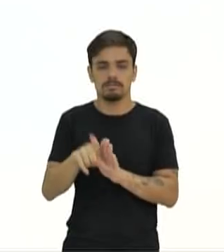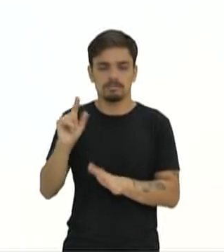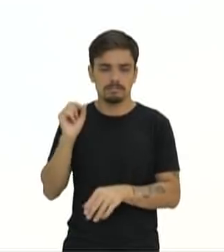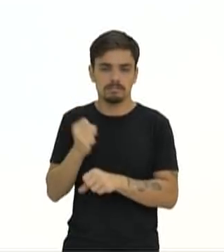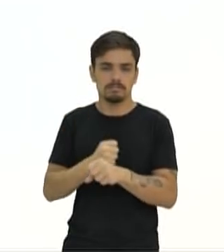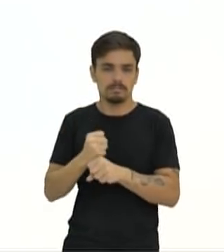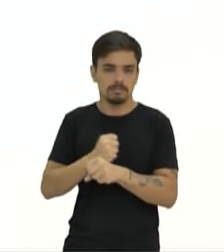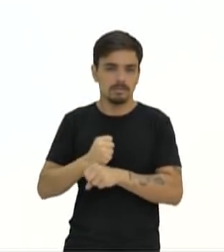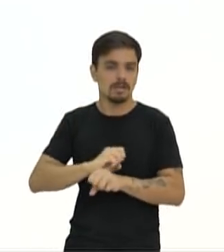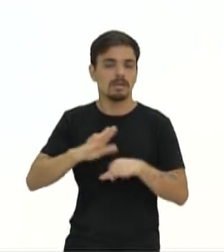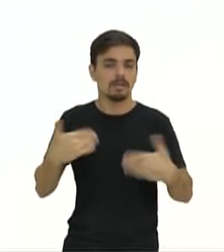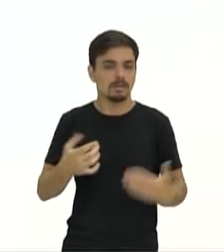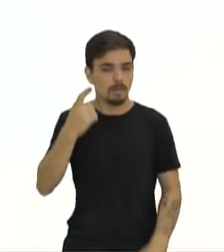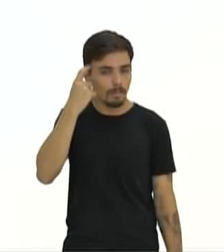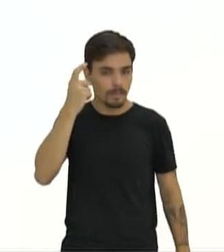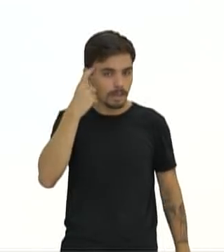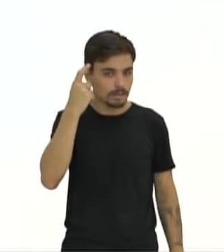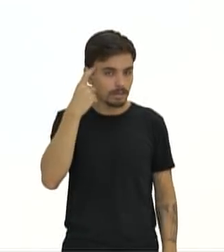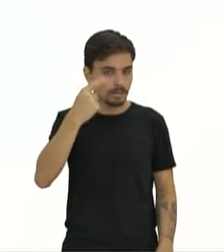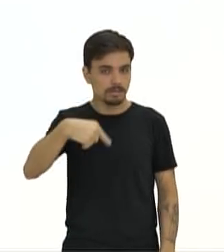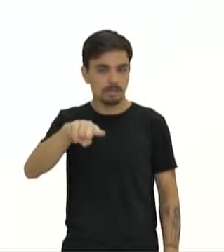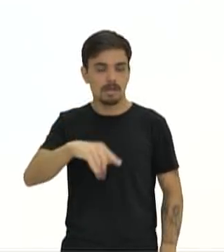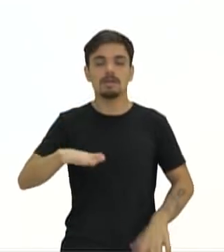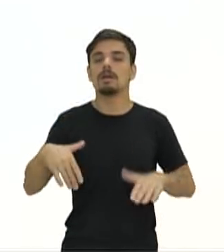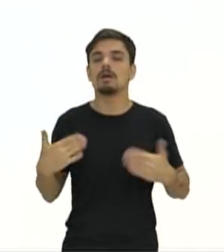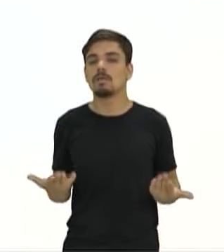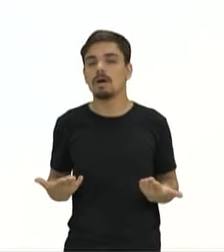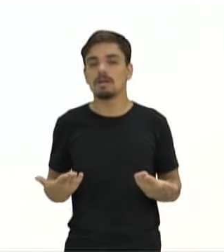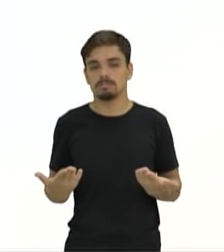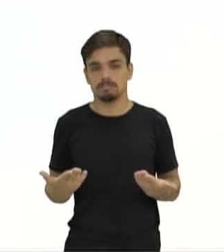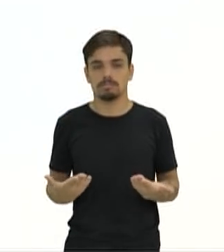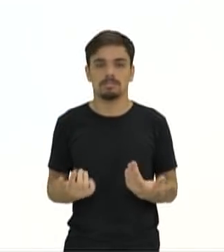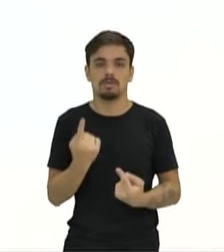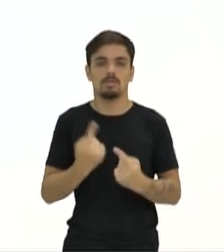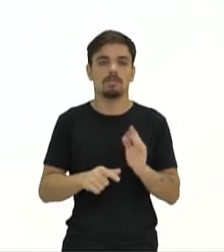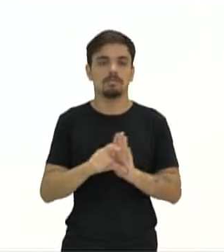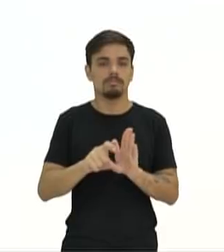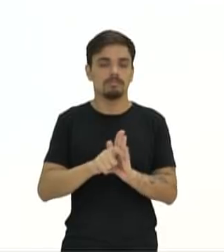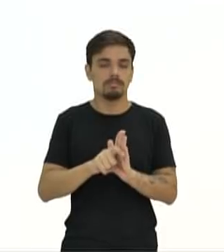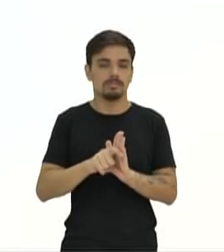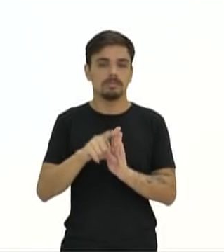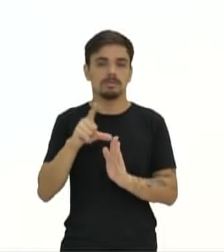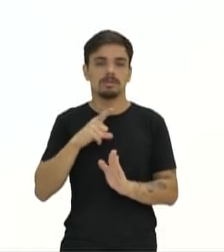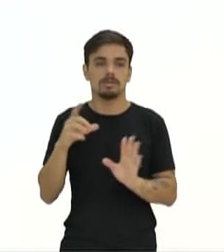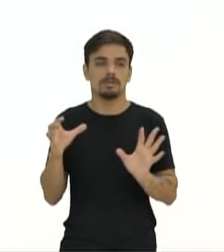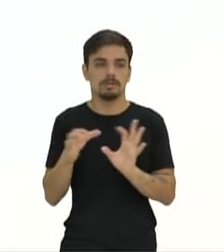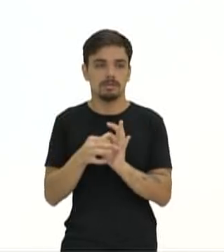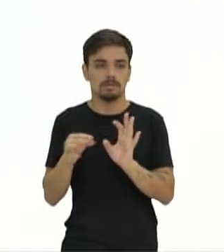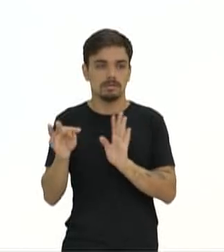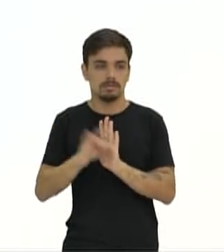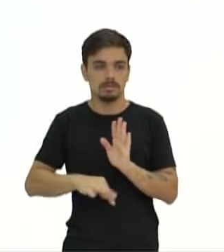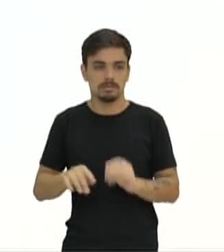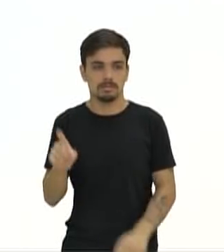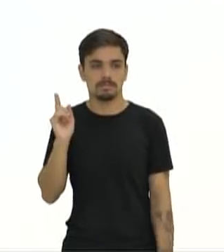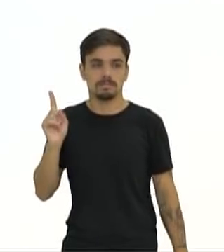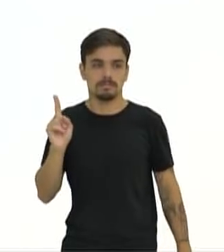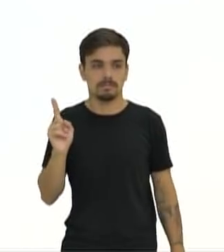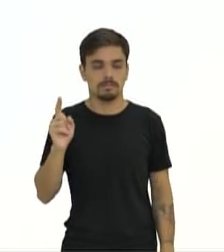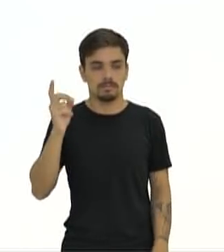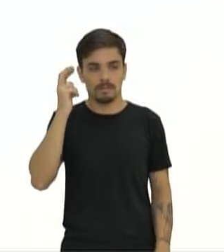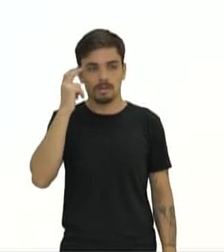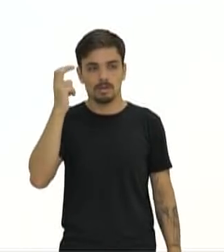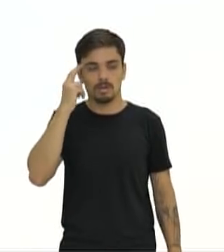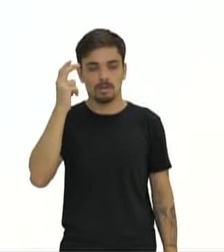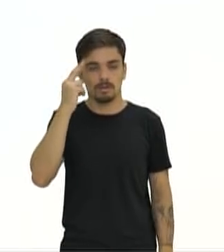anteriores, então pense aí. E agora, qual parte faz esses textos? Olha o que eu trouxe para vocês.